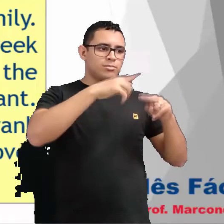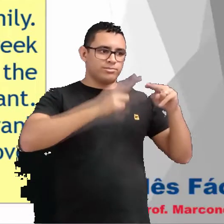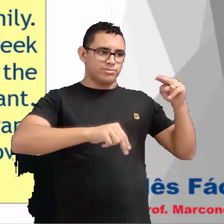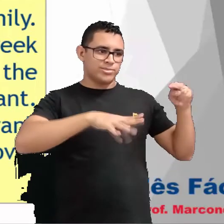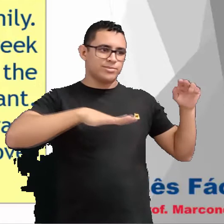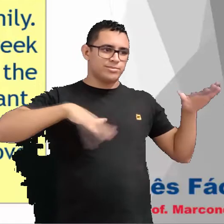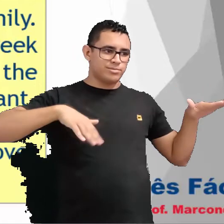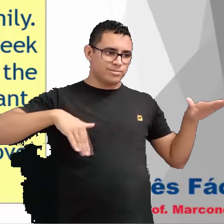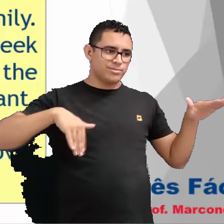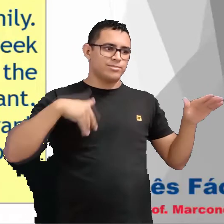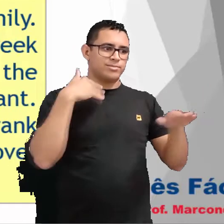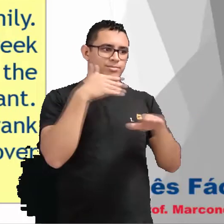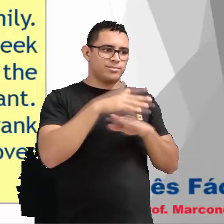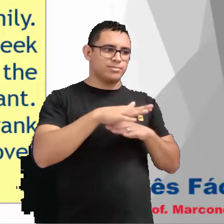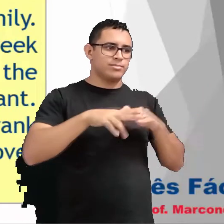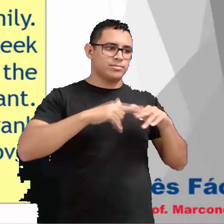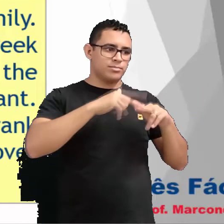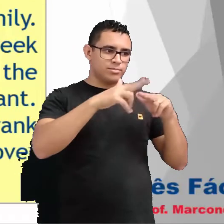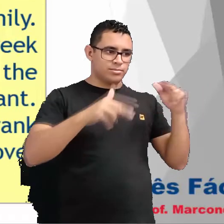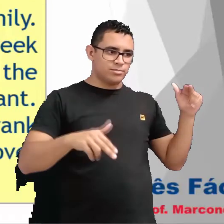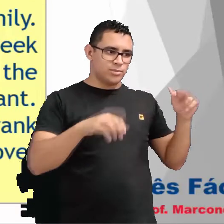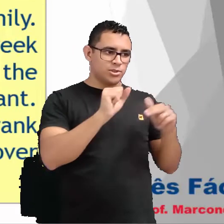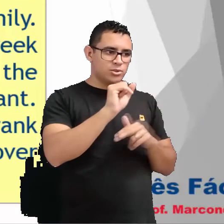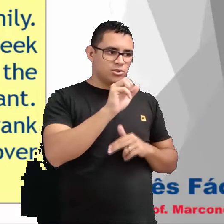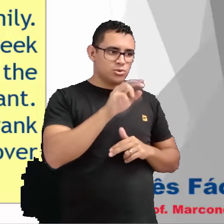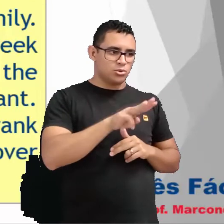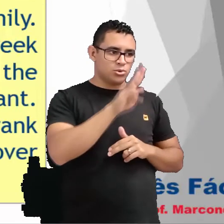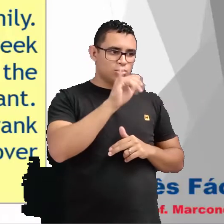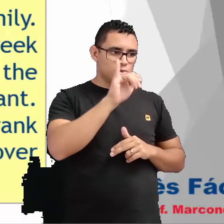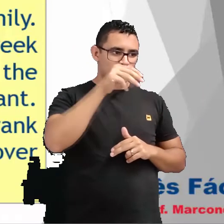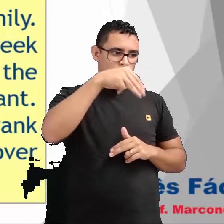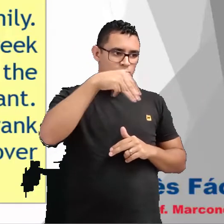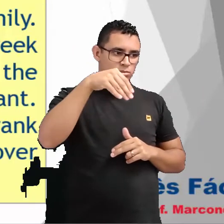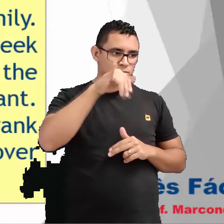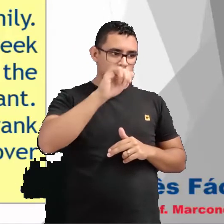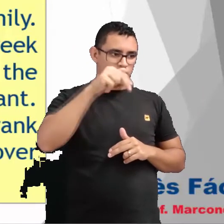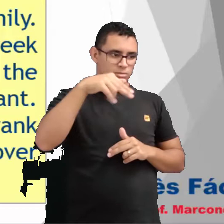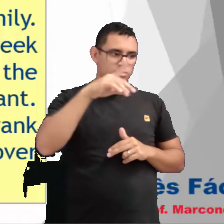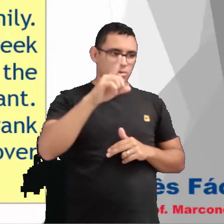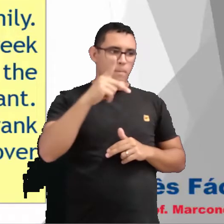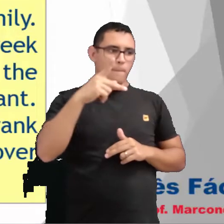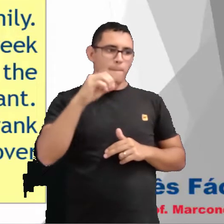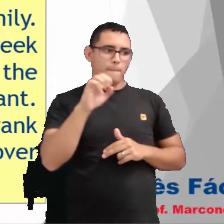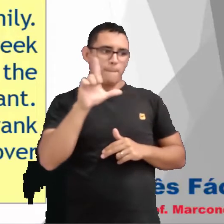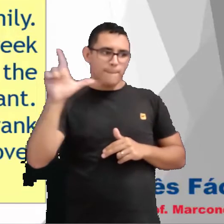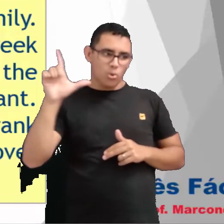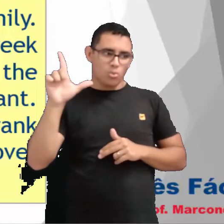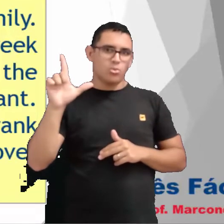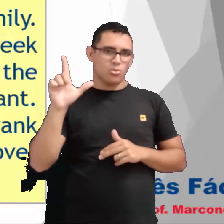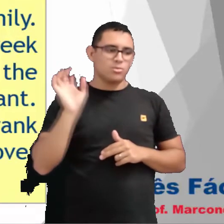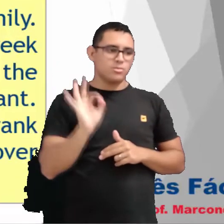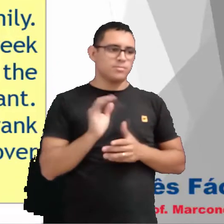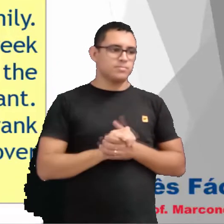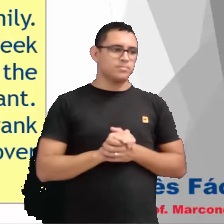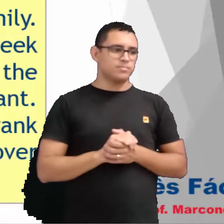só, swim, to swim é nadar, swimming pool é a piscina, né? É swimming pool, ok? Piscina.